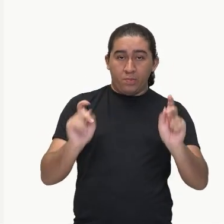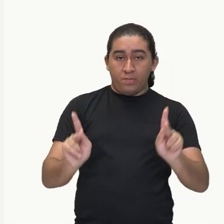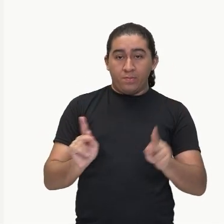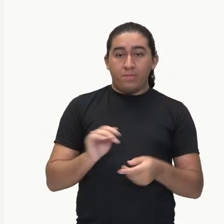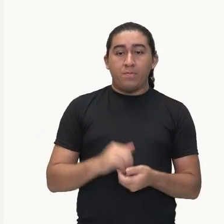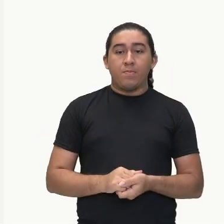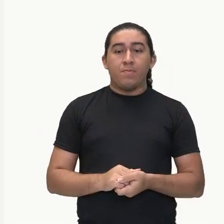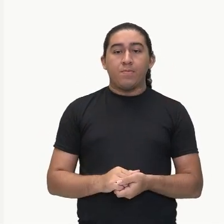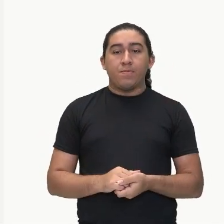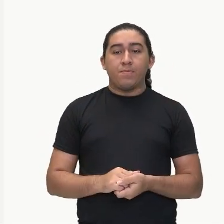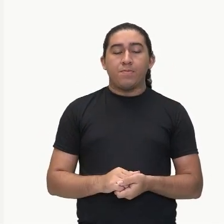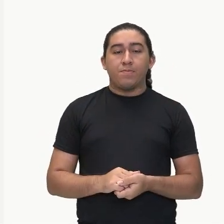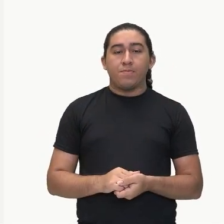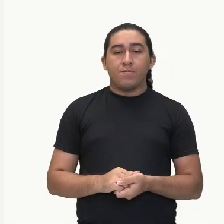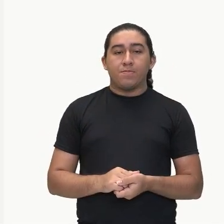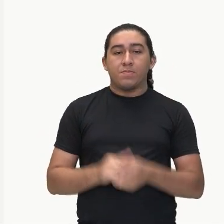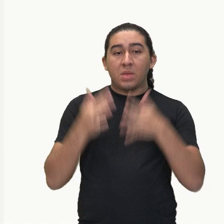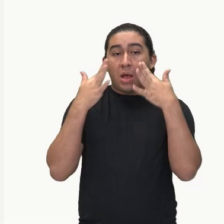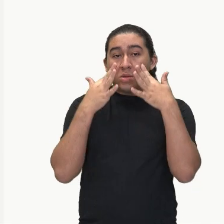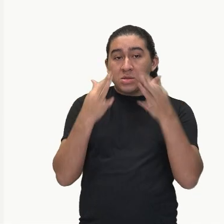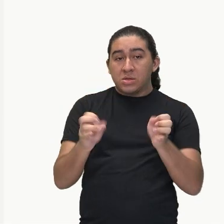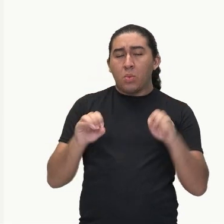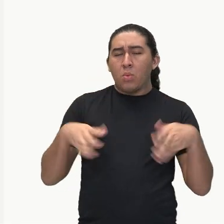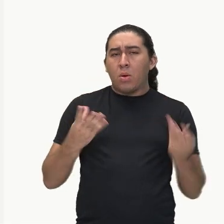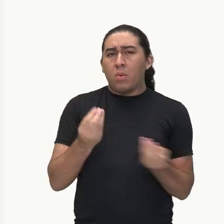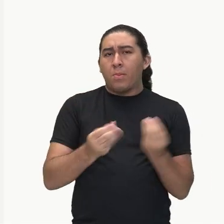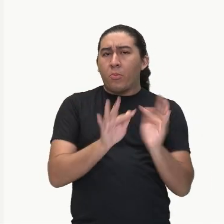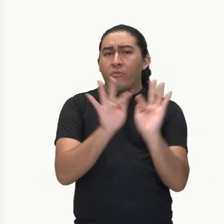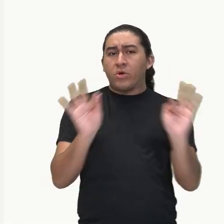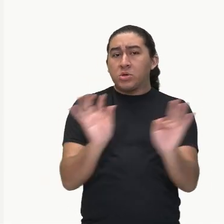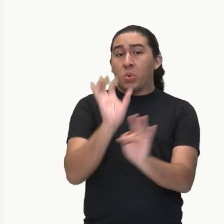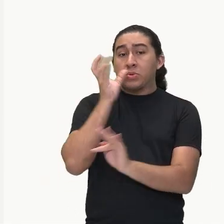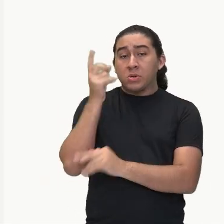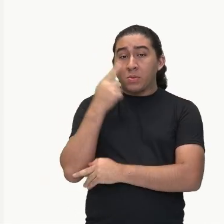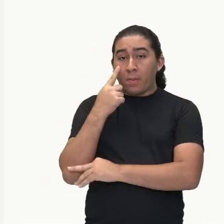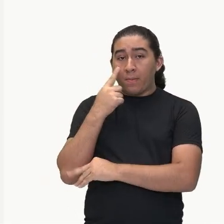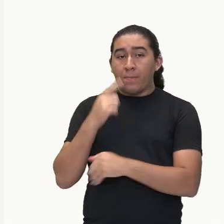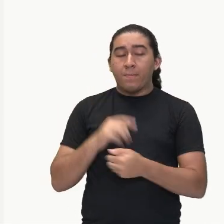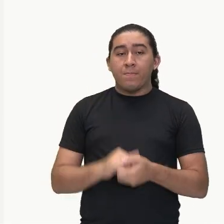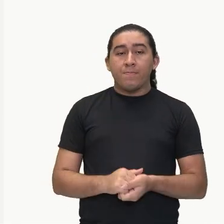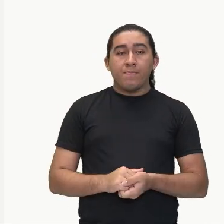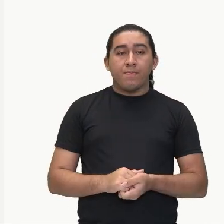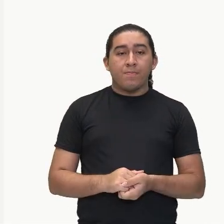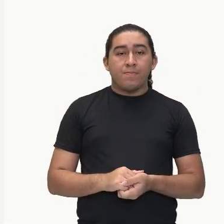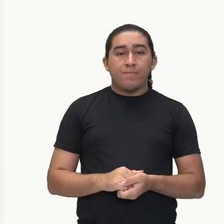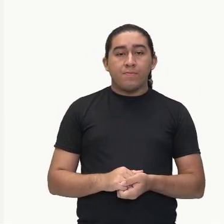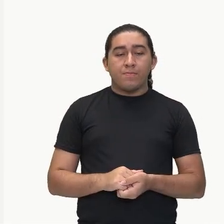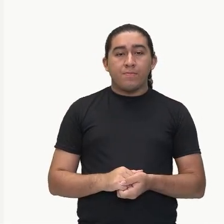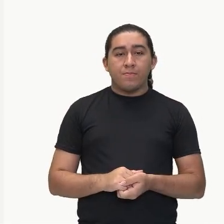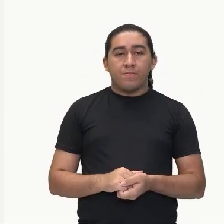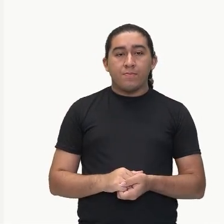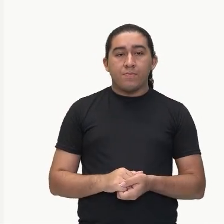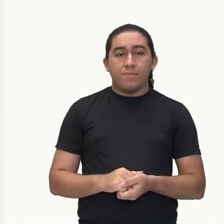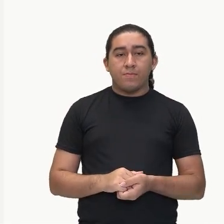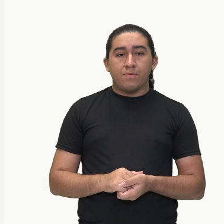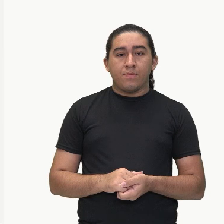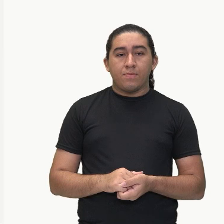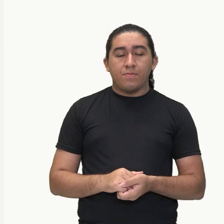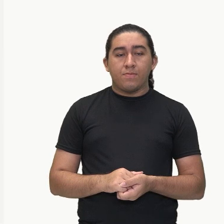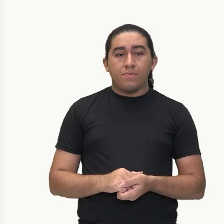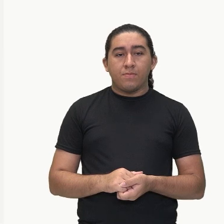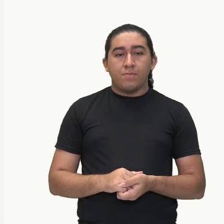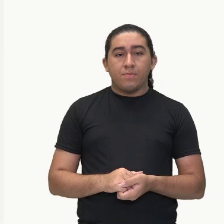plural. Vamos ver em que situação isso acontece. O trabalho, assim como a